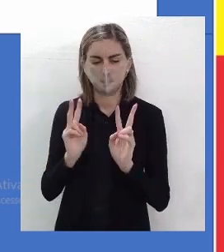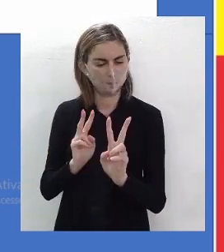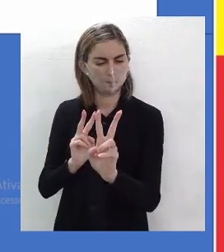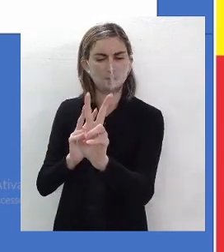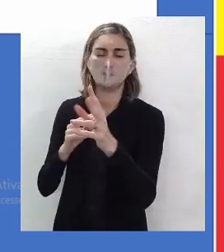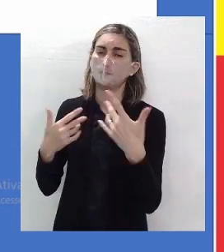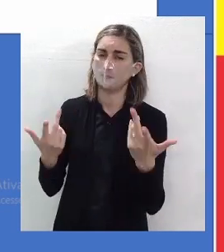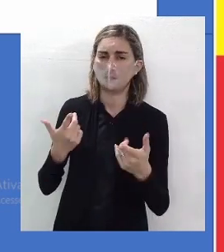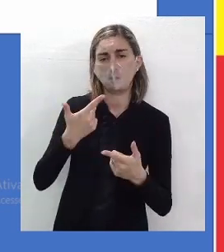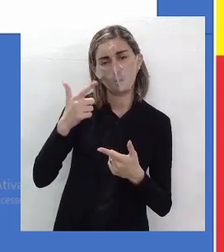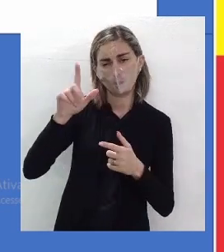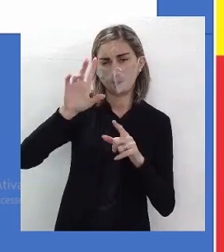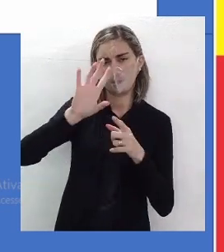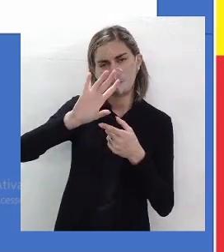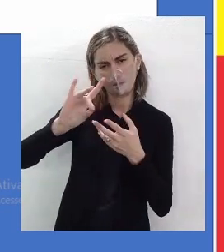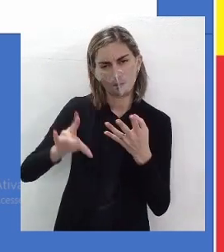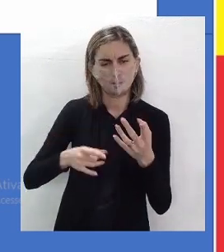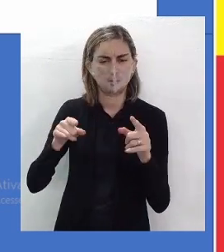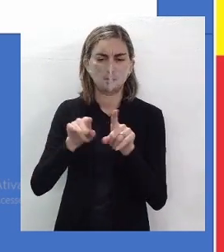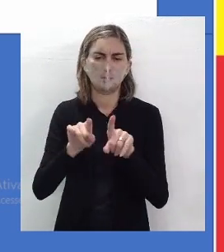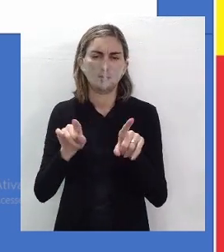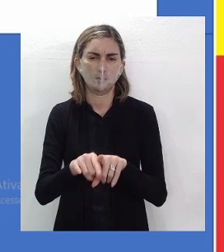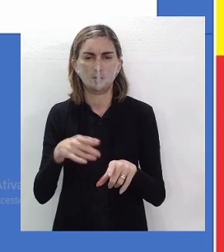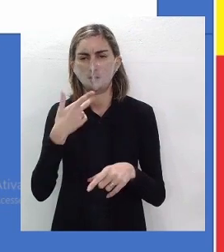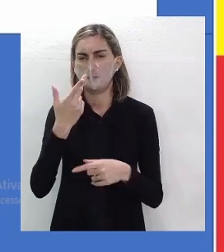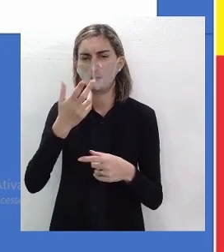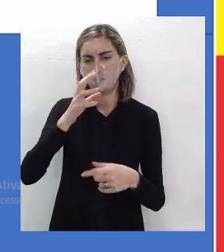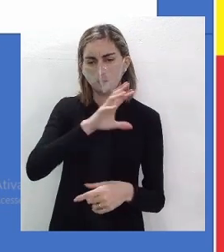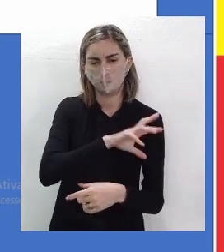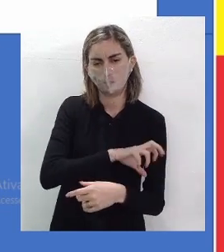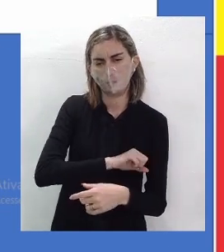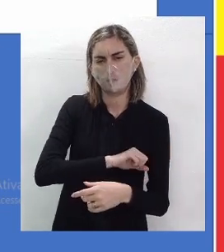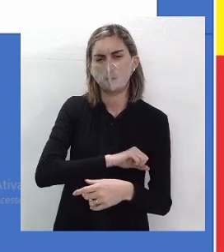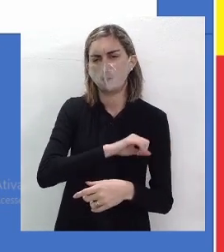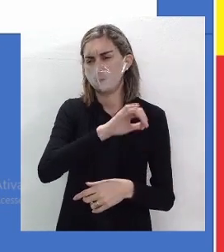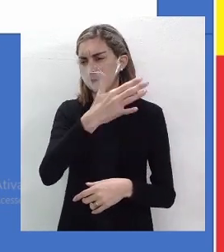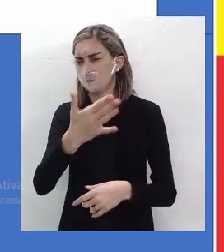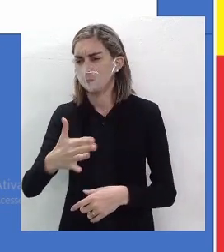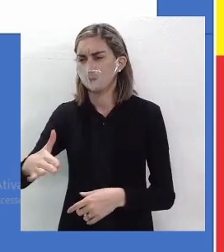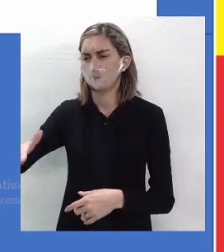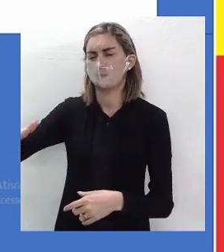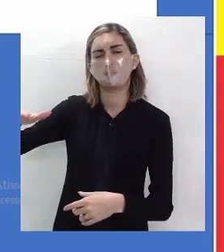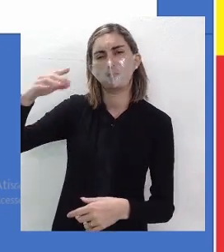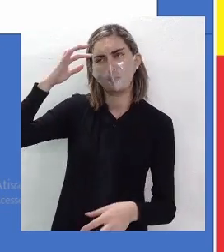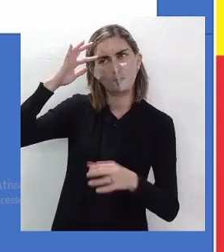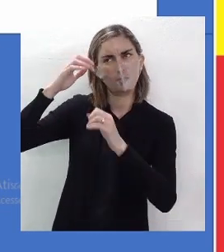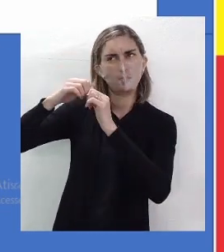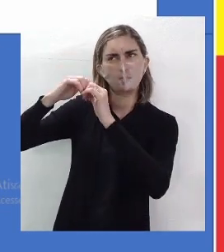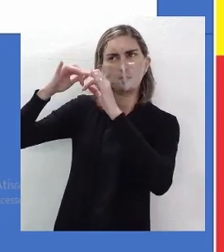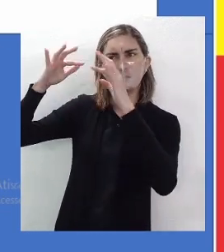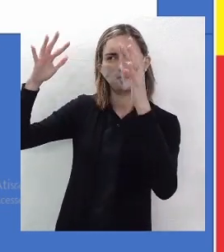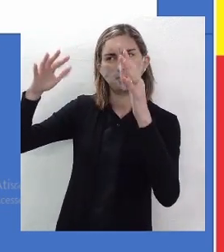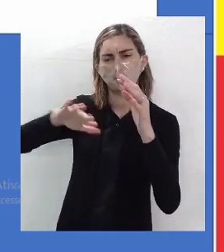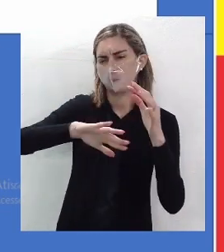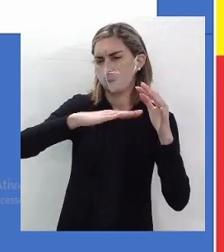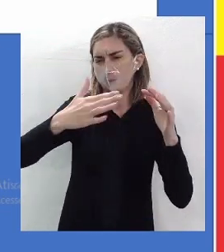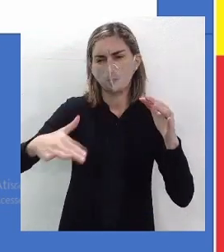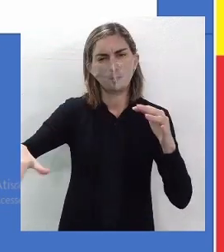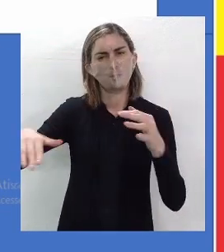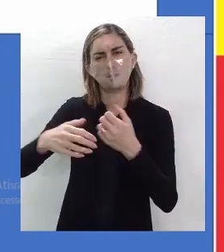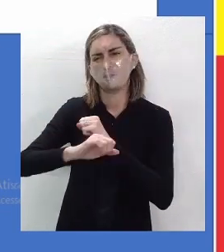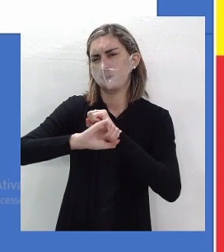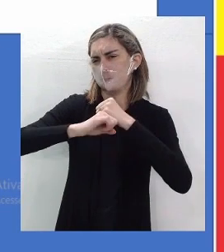outro detalhe também. Quando a gente diz o amor está no mar, a gente imagina, não é? Que o mar, ele